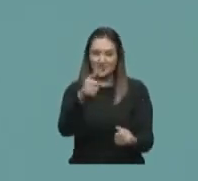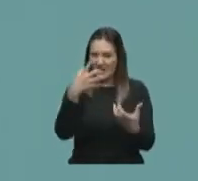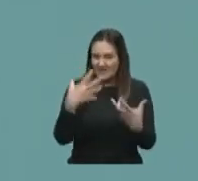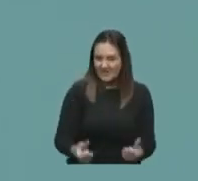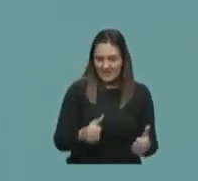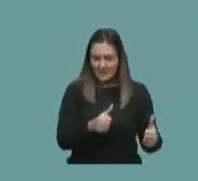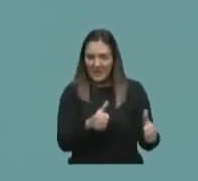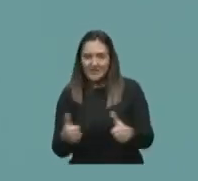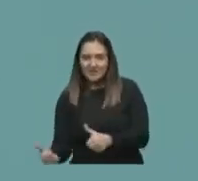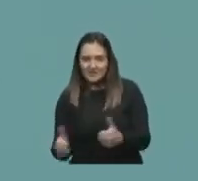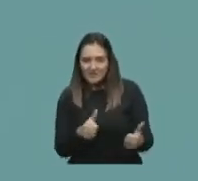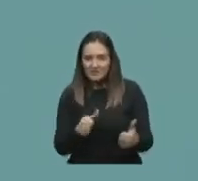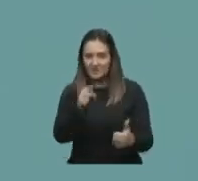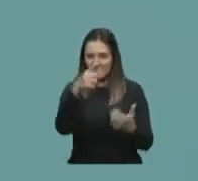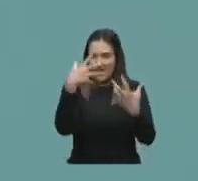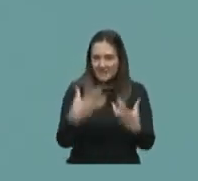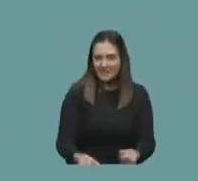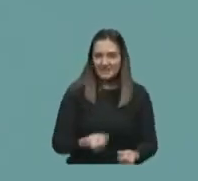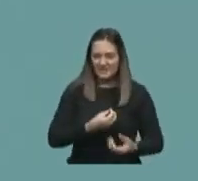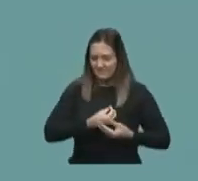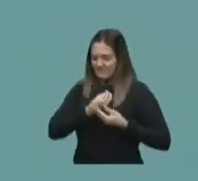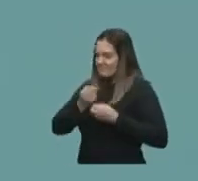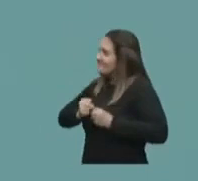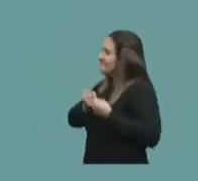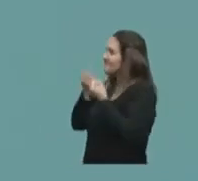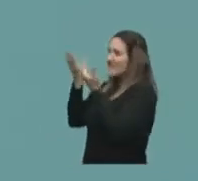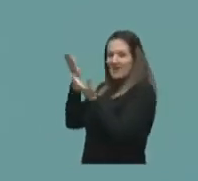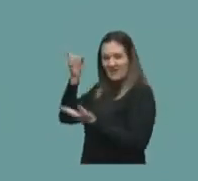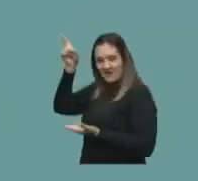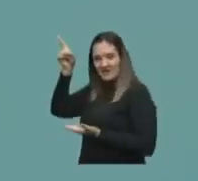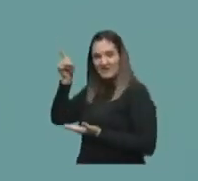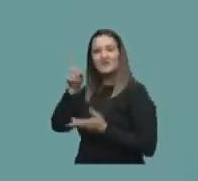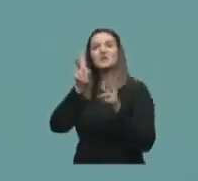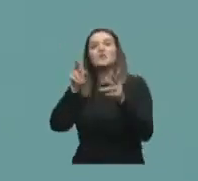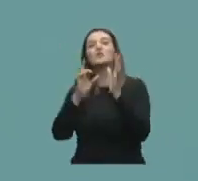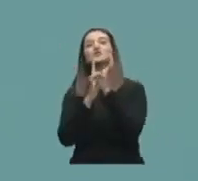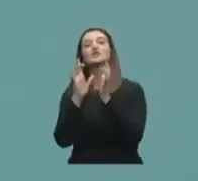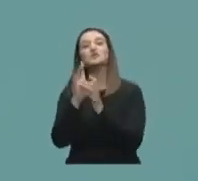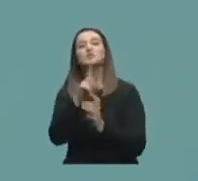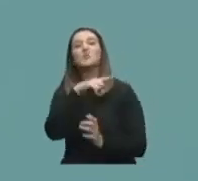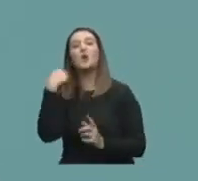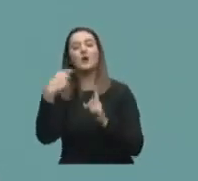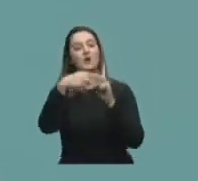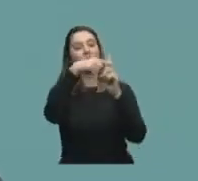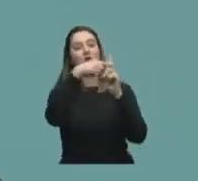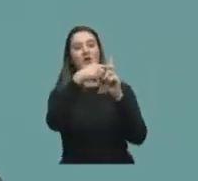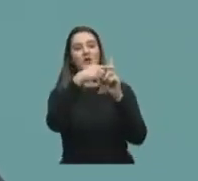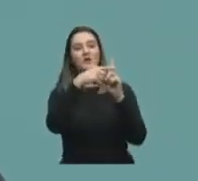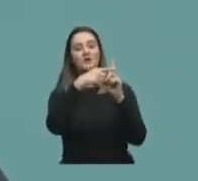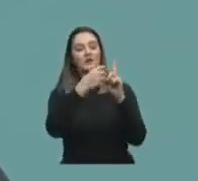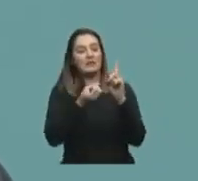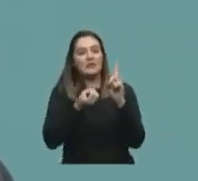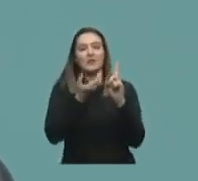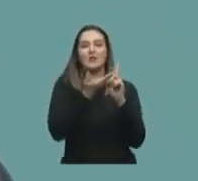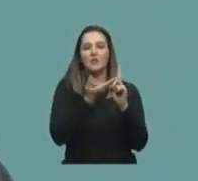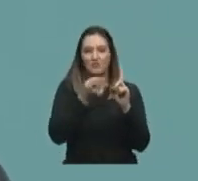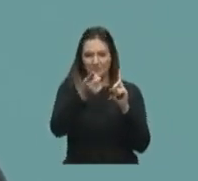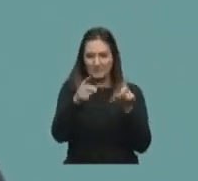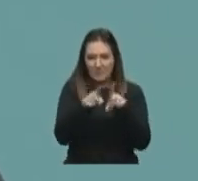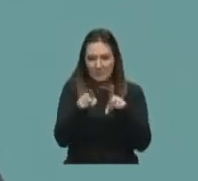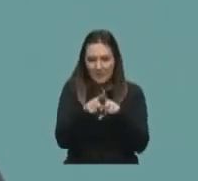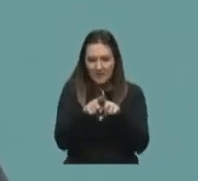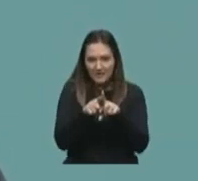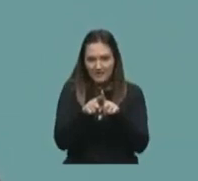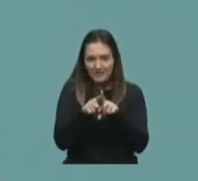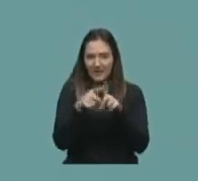ser batizado? Você aceita se entregar totalmente a ele? Assim como Jesus se entregou por você, você está disposto a se entregar para ele e por